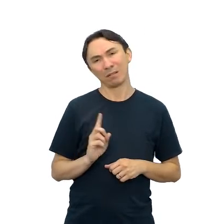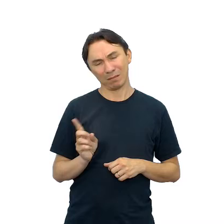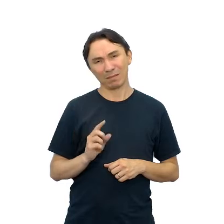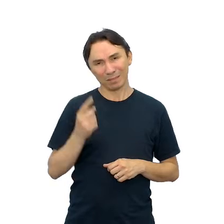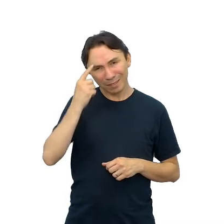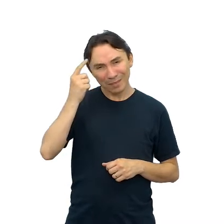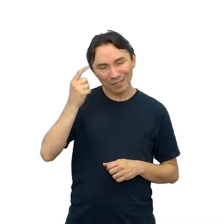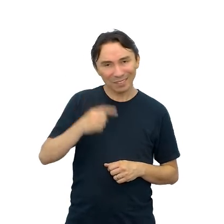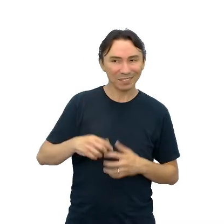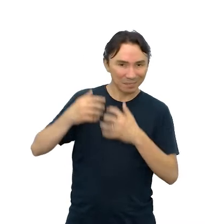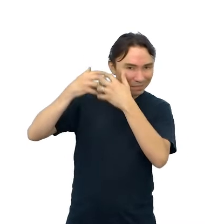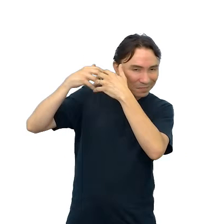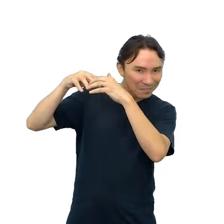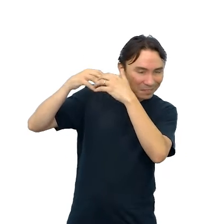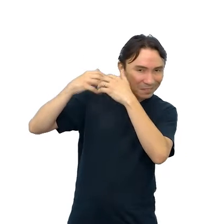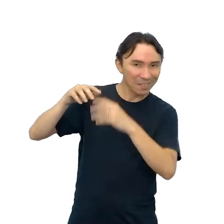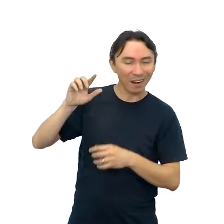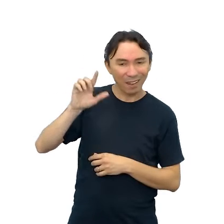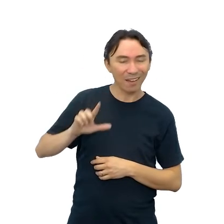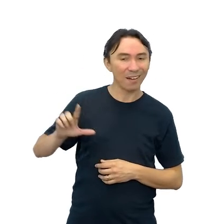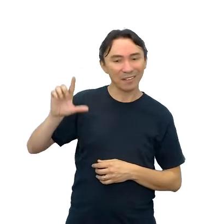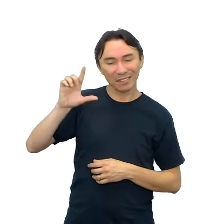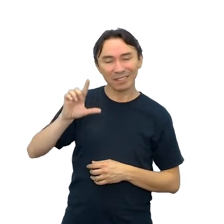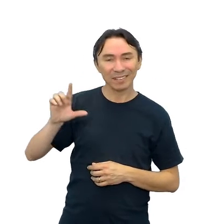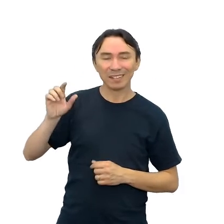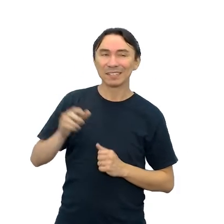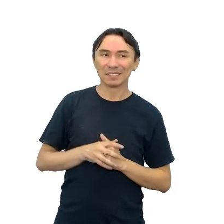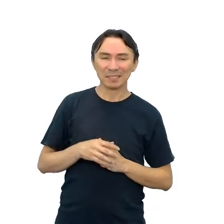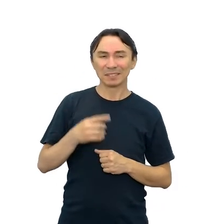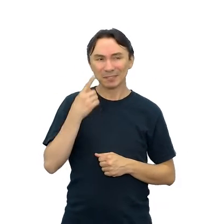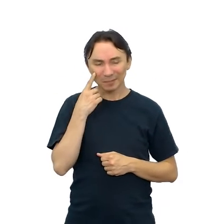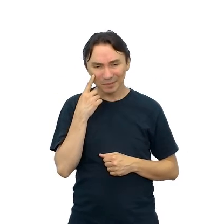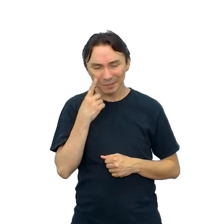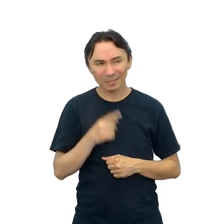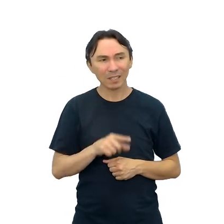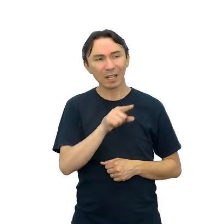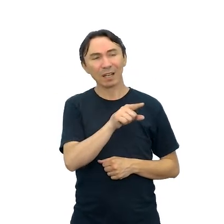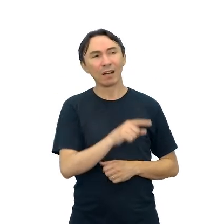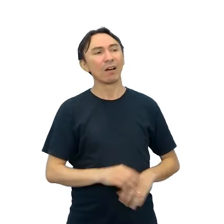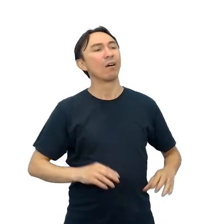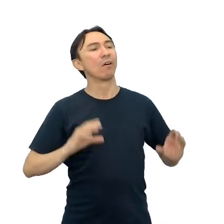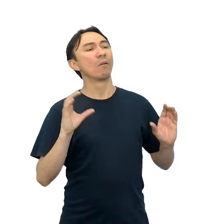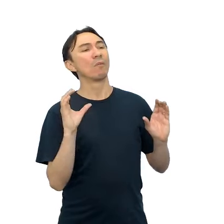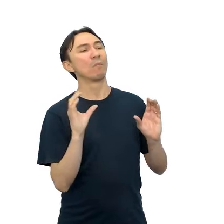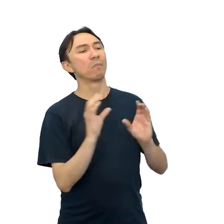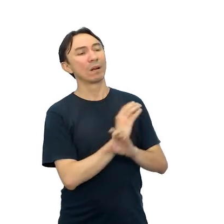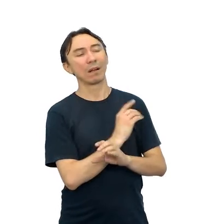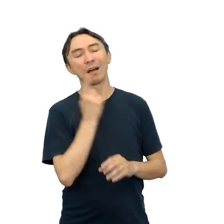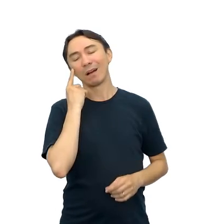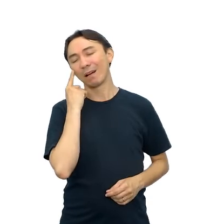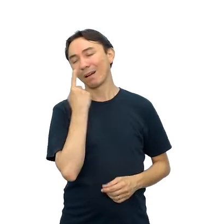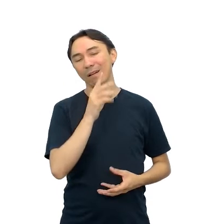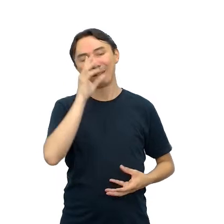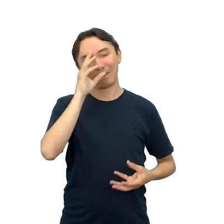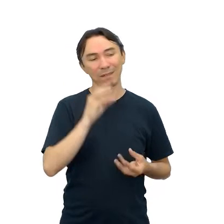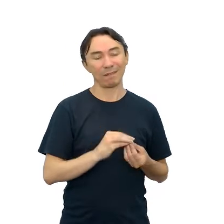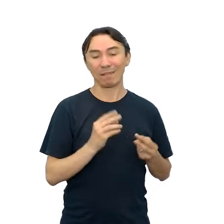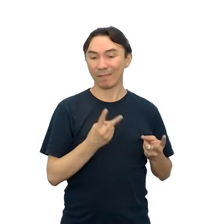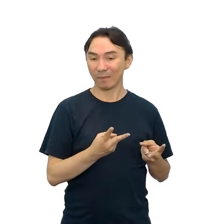lógico, né? Que é aquela percepção de perceber o todo da atividade, né? De perceber